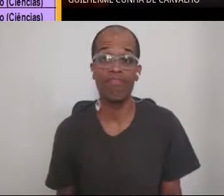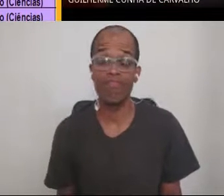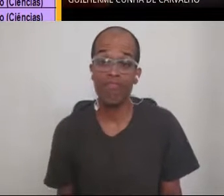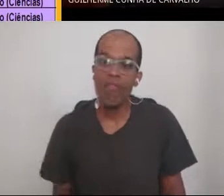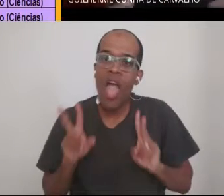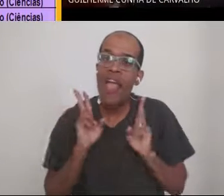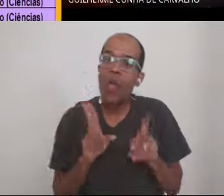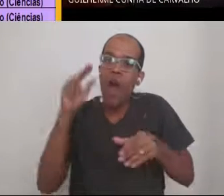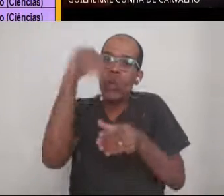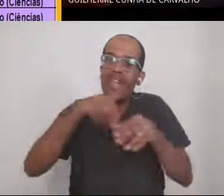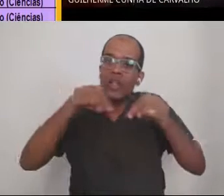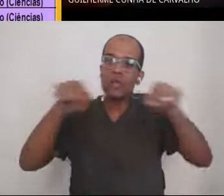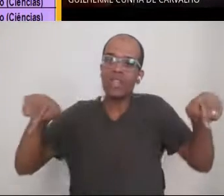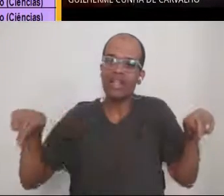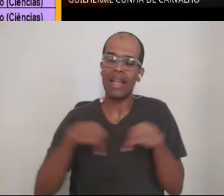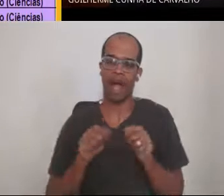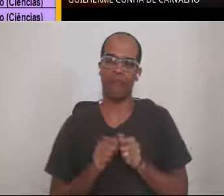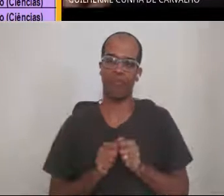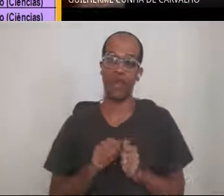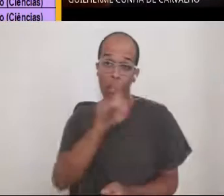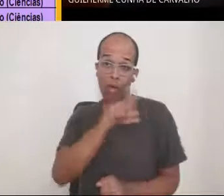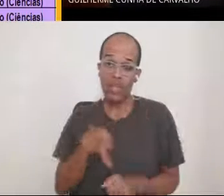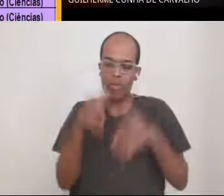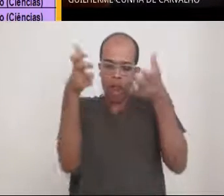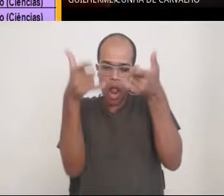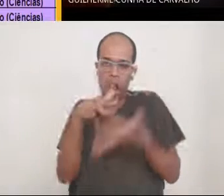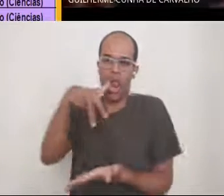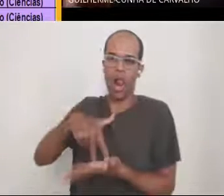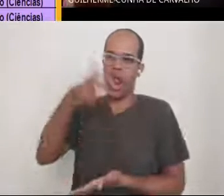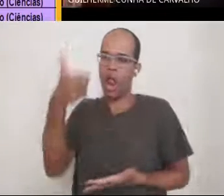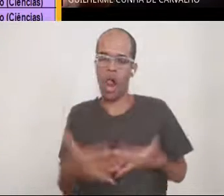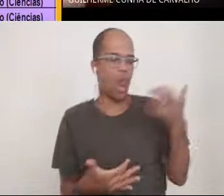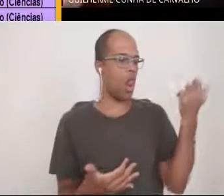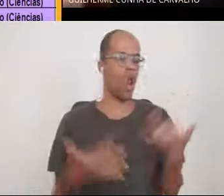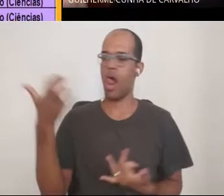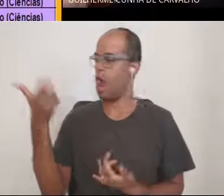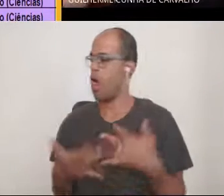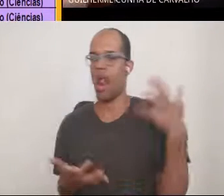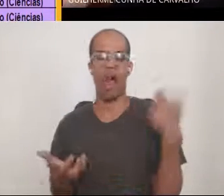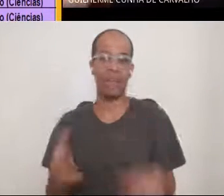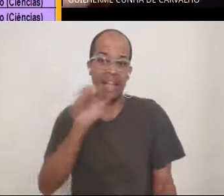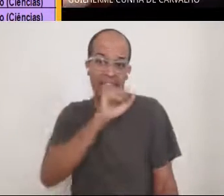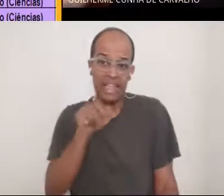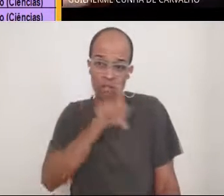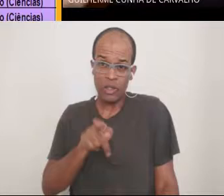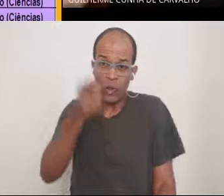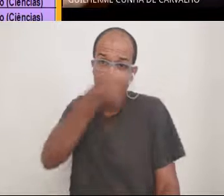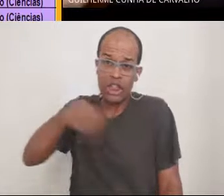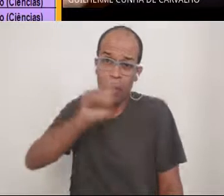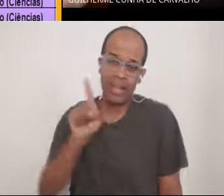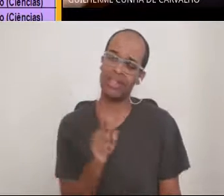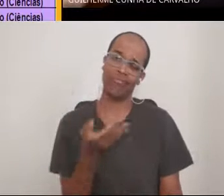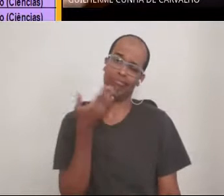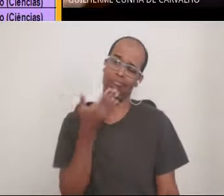o professor ele está explicando as coisas. Se não precisasse do professor, a gente dava na mão de vocês um livro didático e bora. Mas não é assim